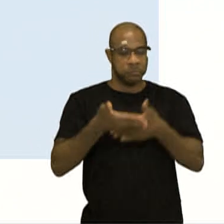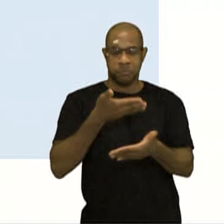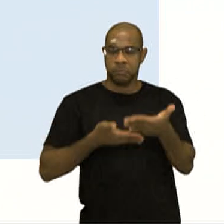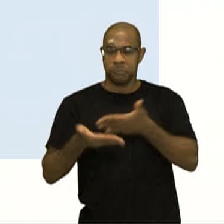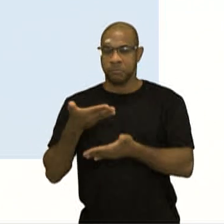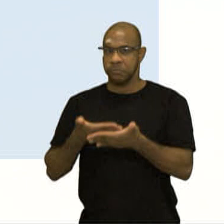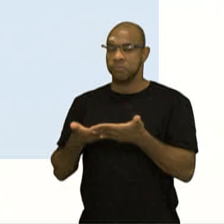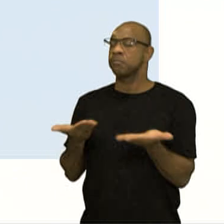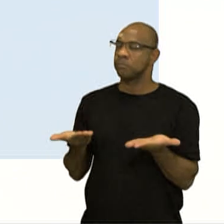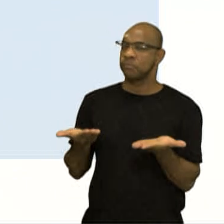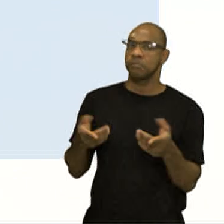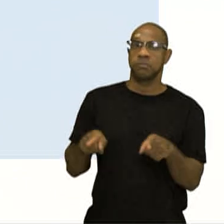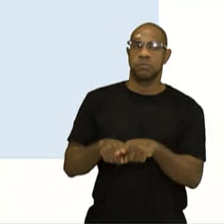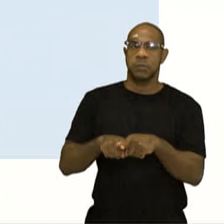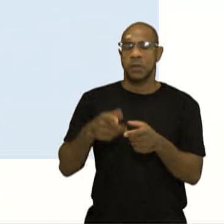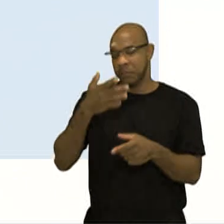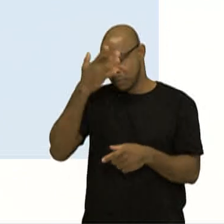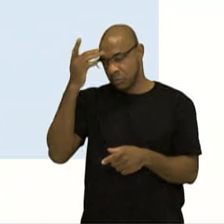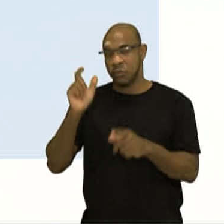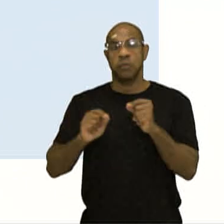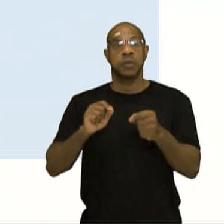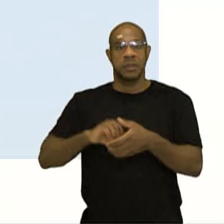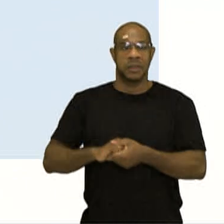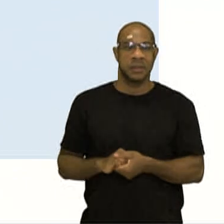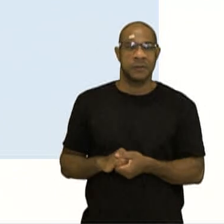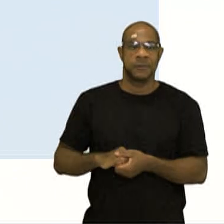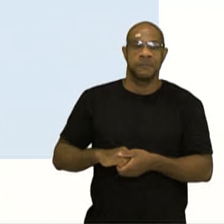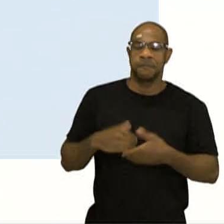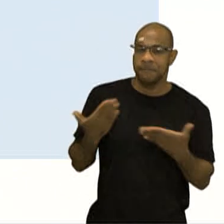com os editoriais, com